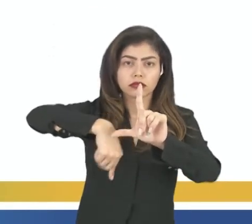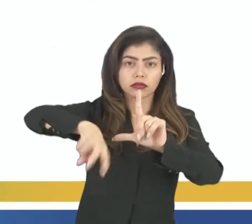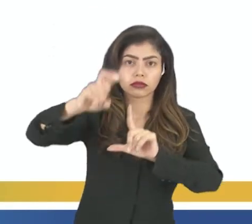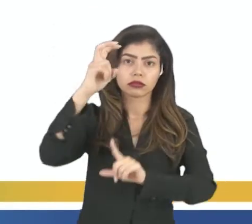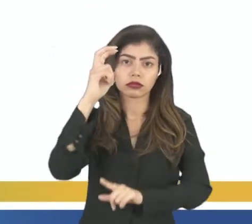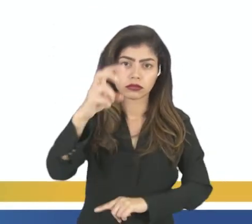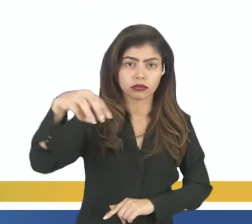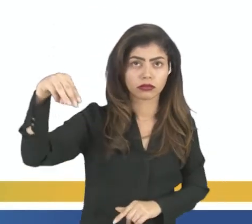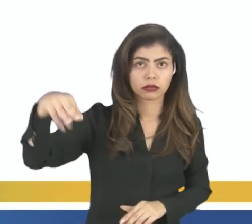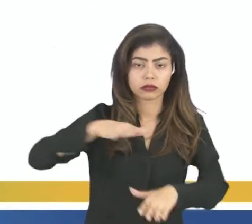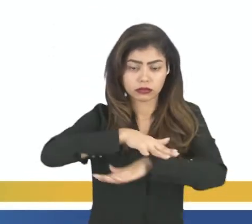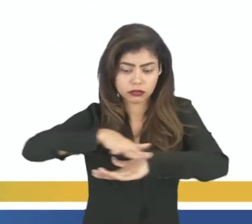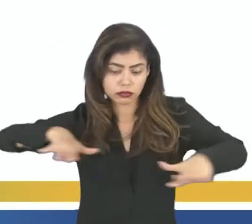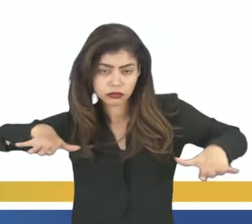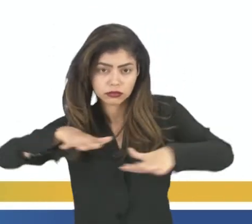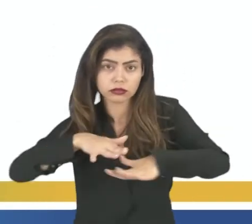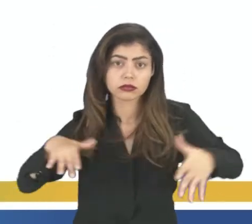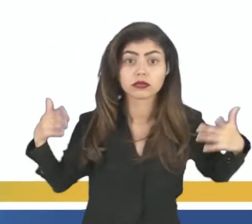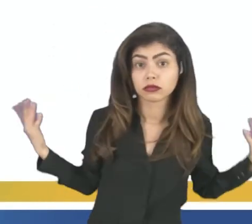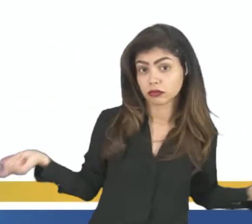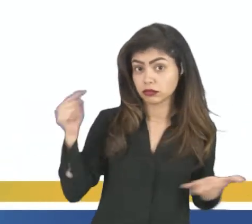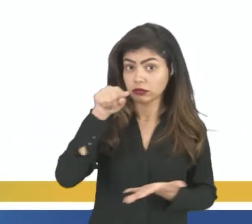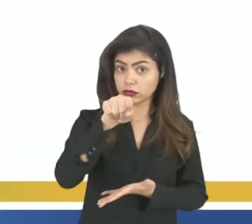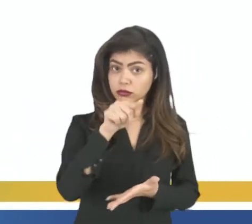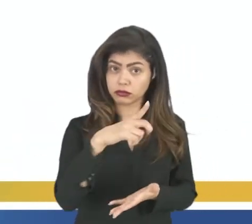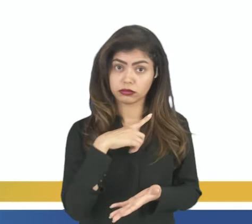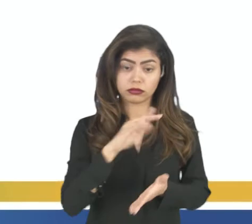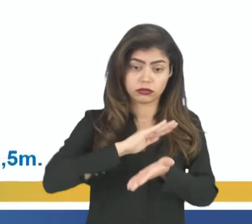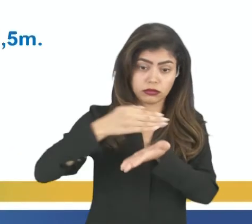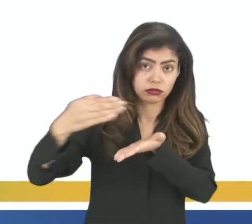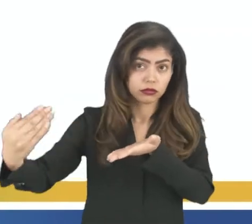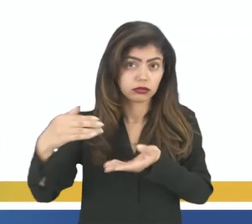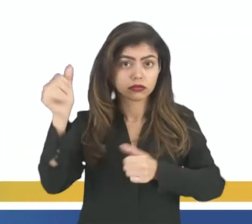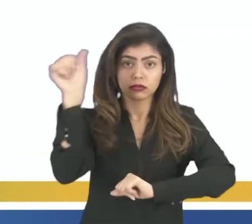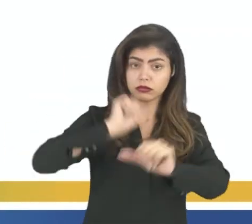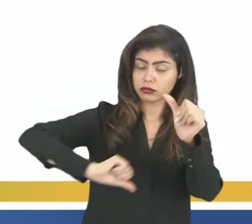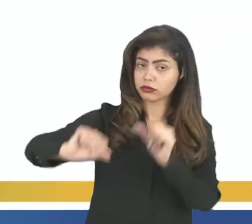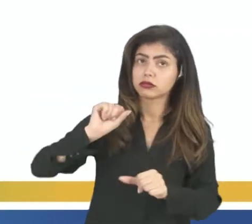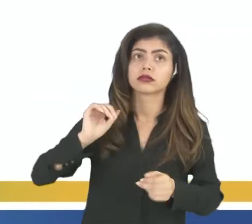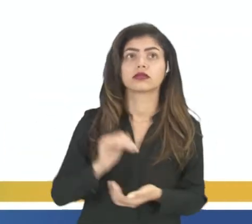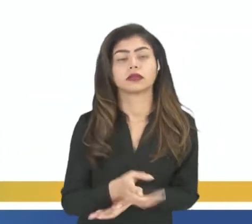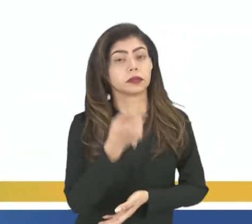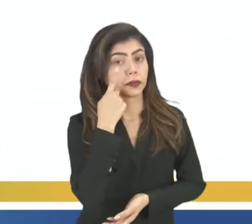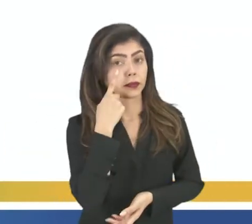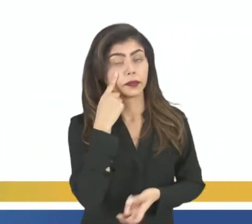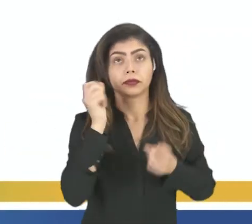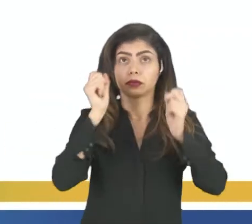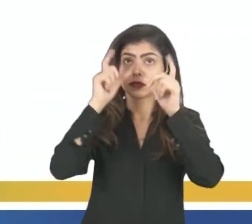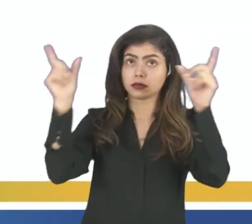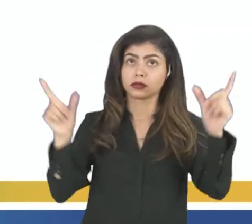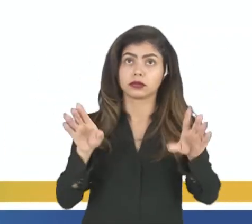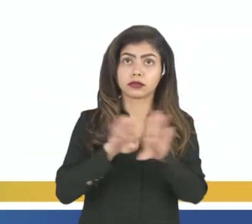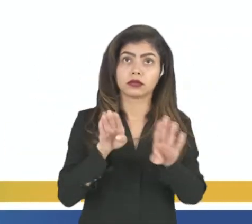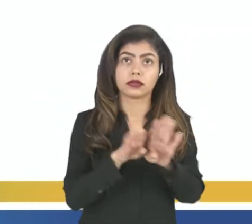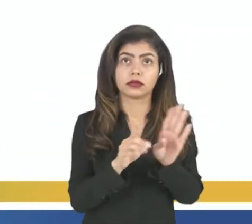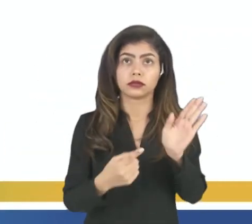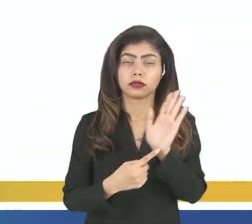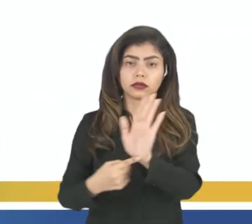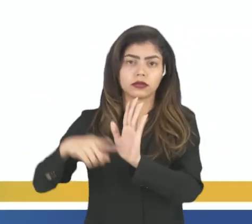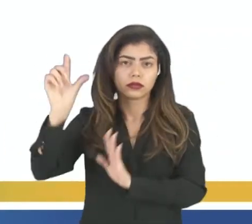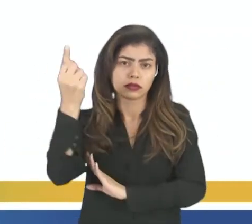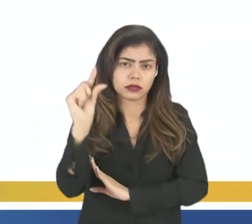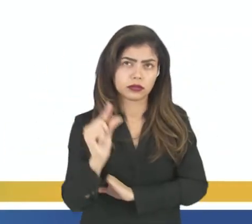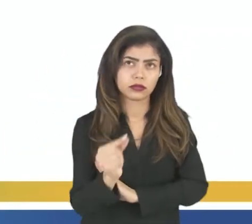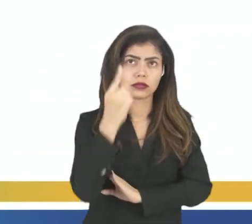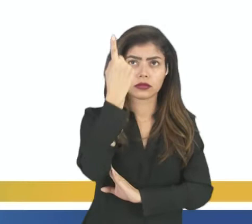em relação ao solo. Tá? Então, nós temos aí deslocamentos contrários. Então, observe que em relação ao solo, o corpo